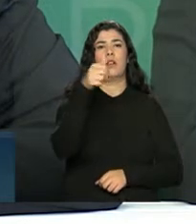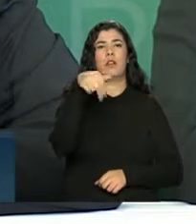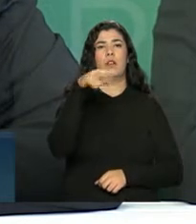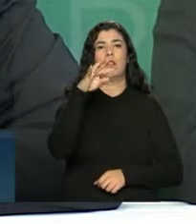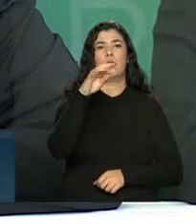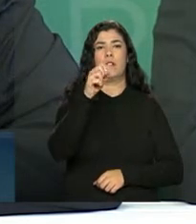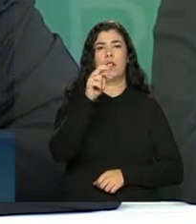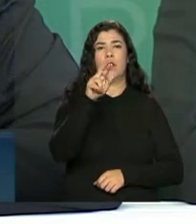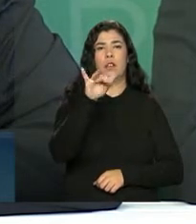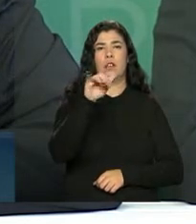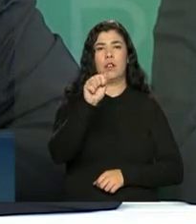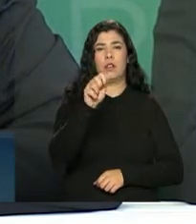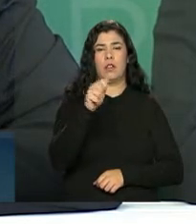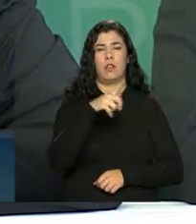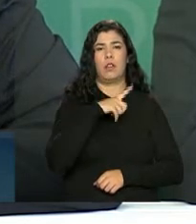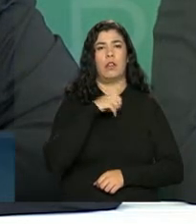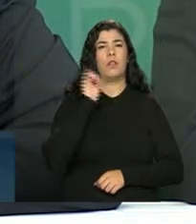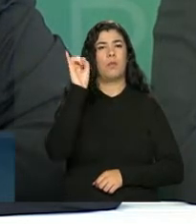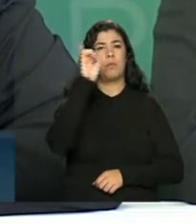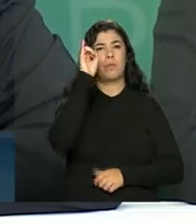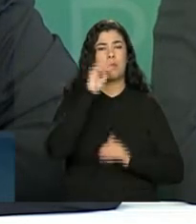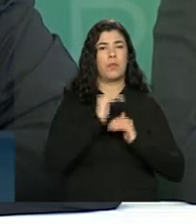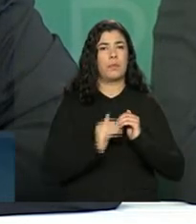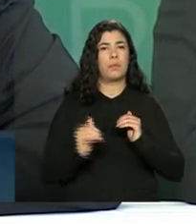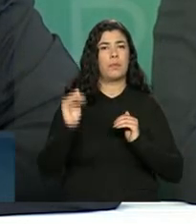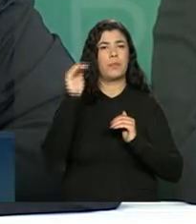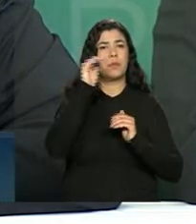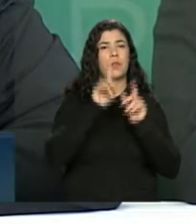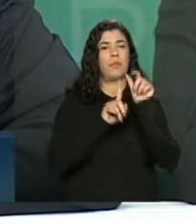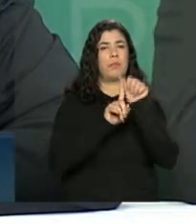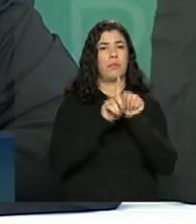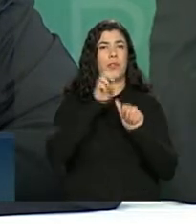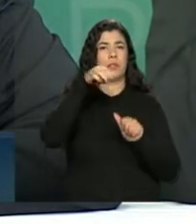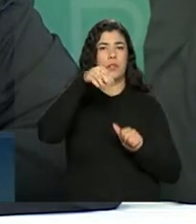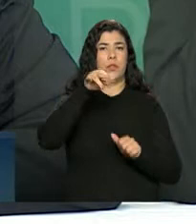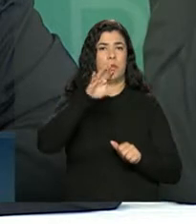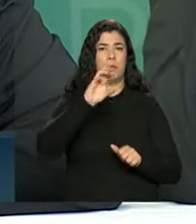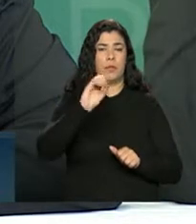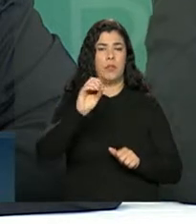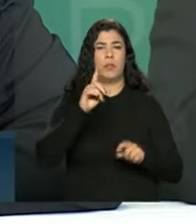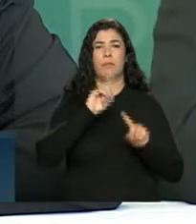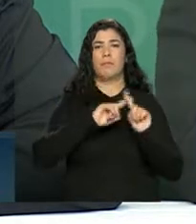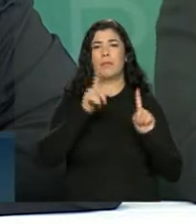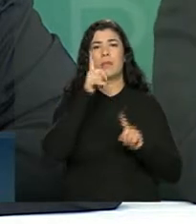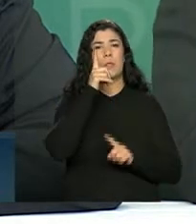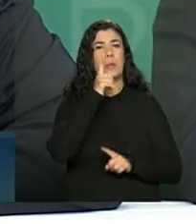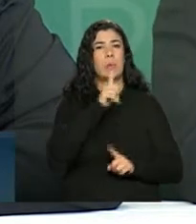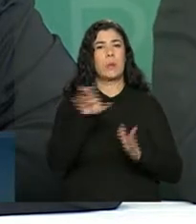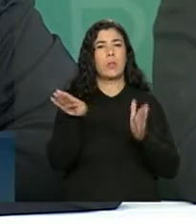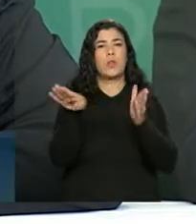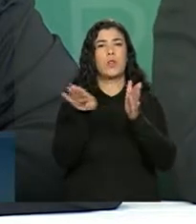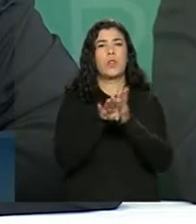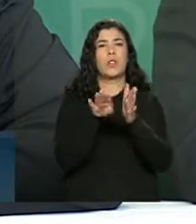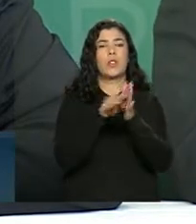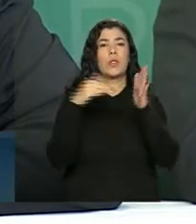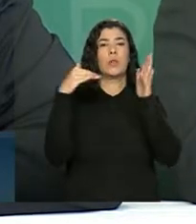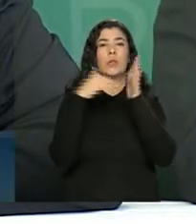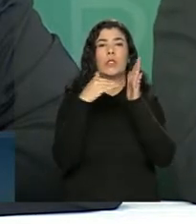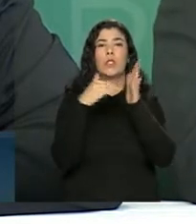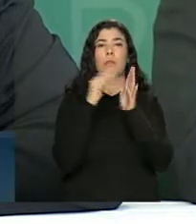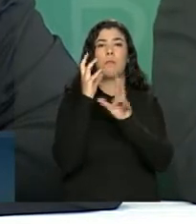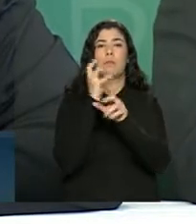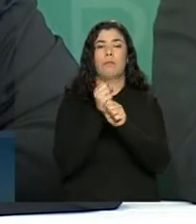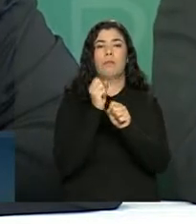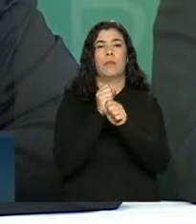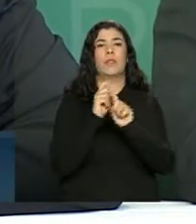abundantes as vazões no entanto elas não atingiram a as vazões médias do sistema